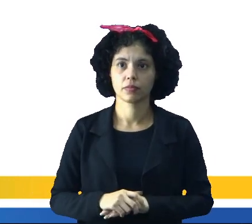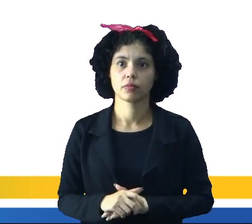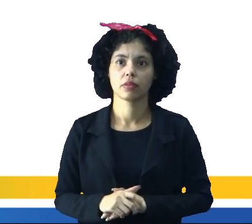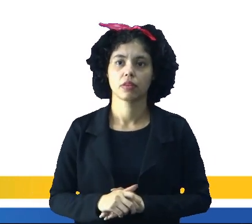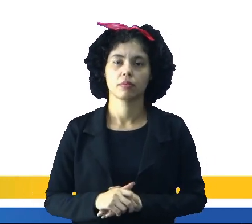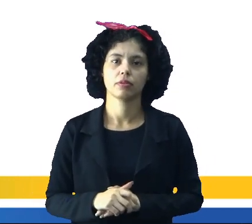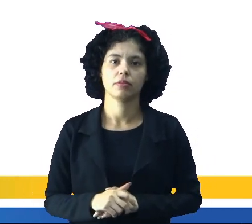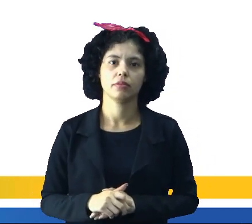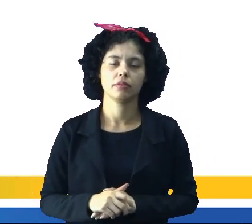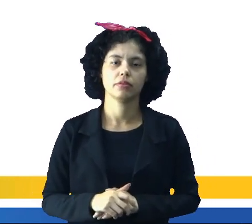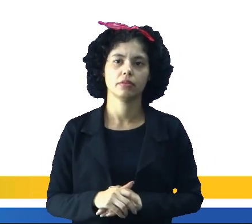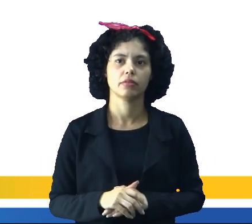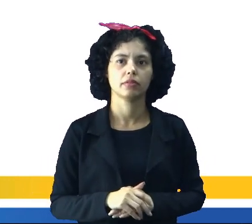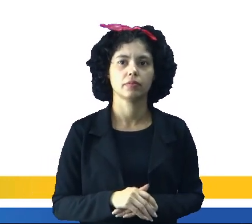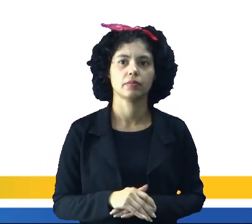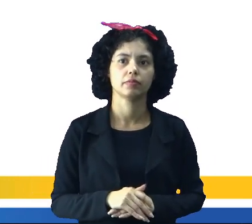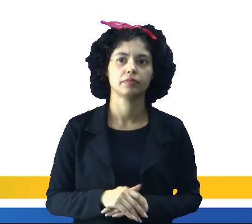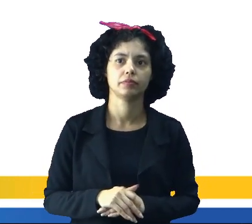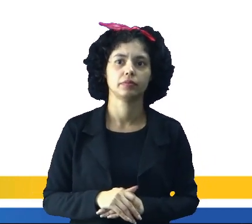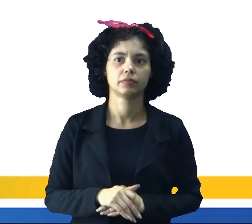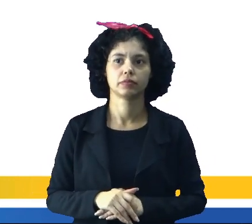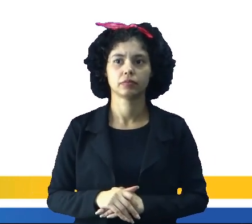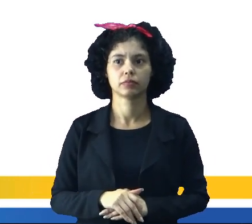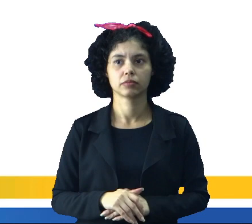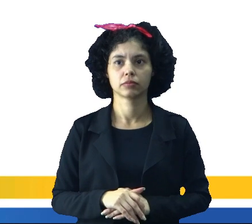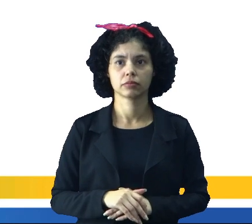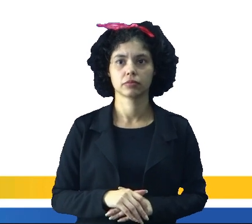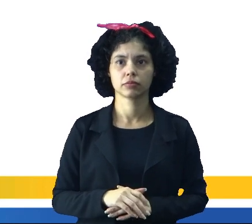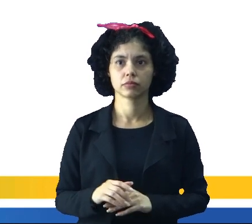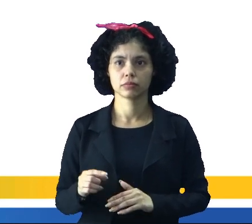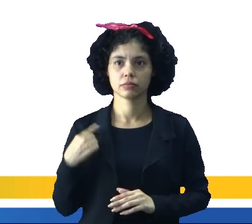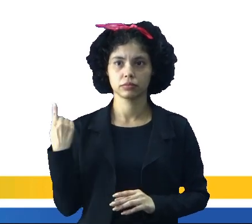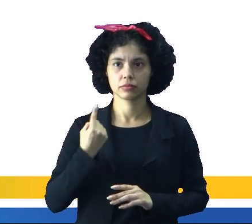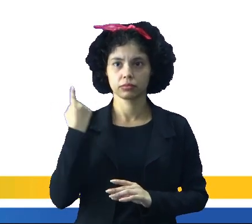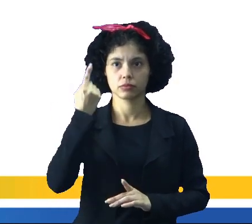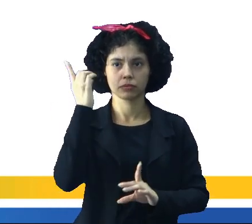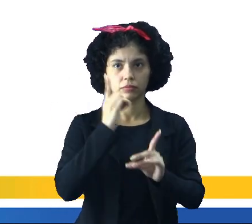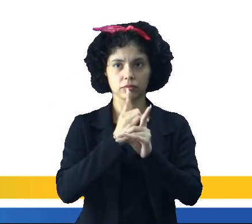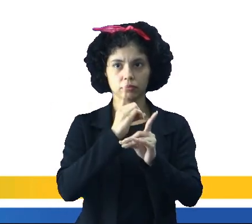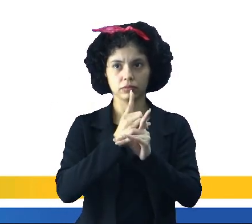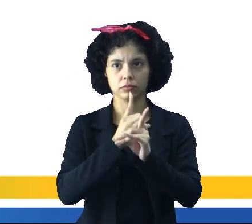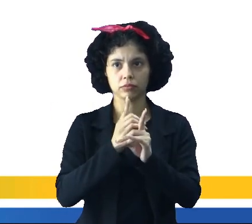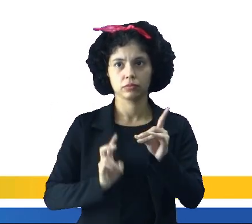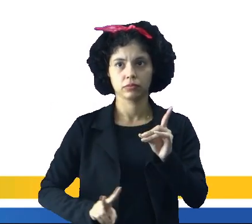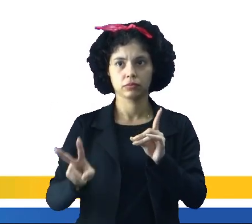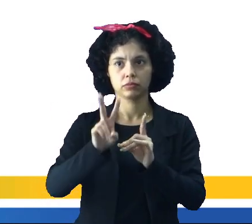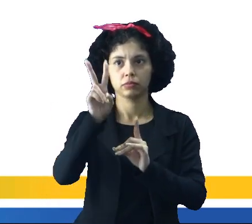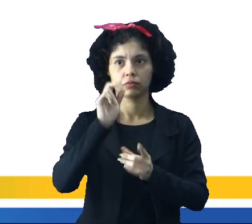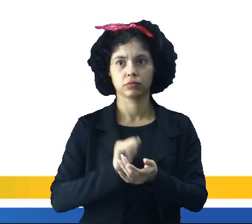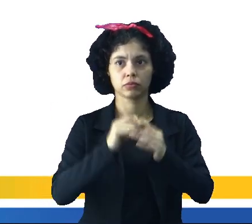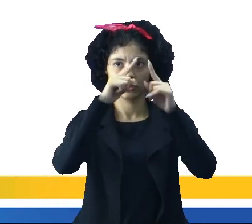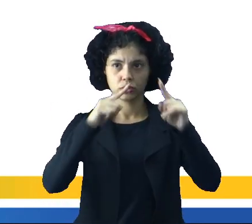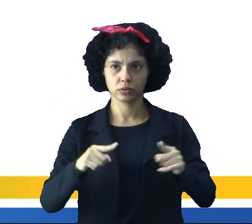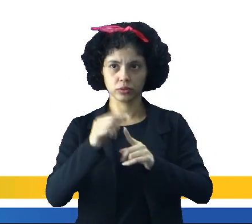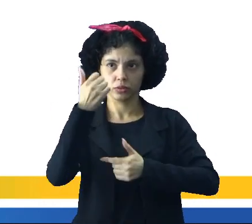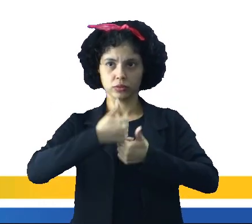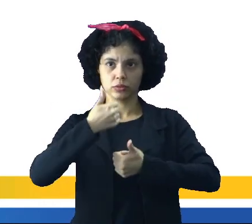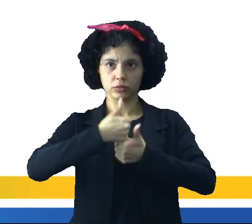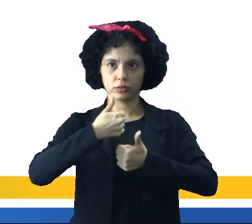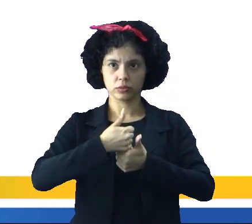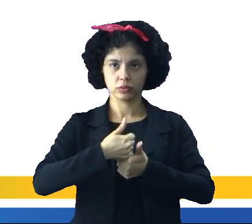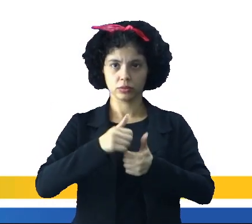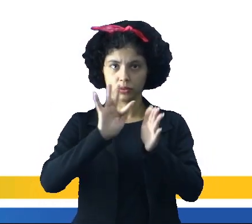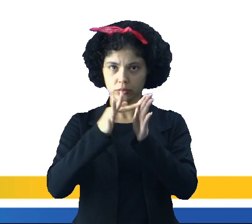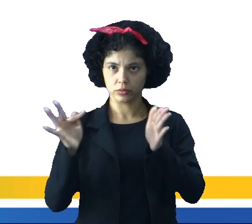centímetros? Para encontrar o valor da altura desse triângulo equilátero, basta substituir